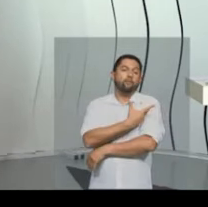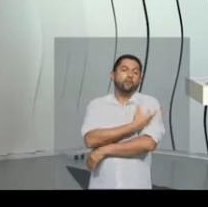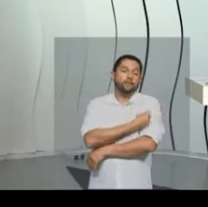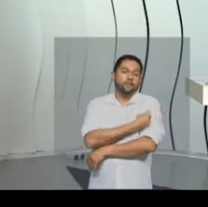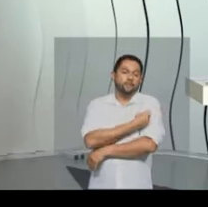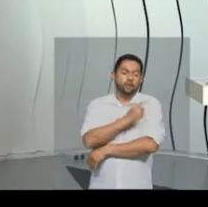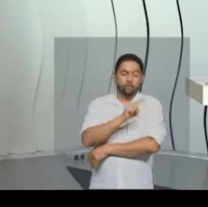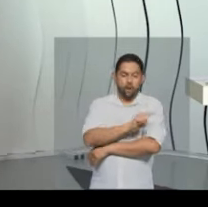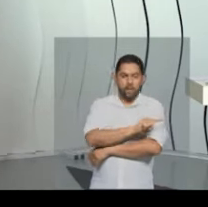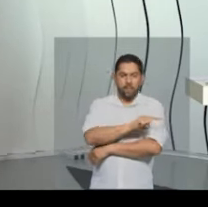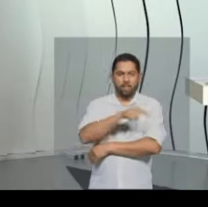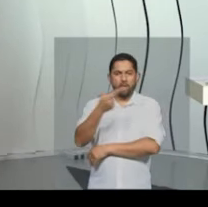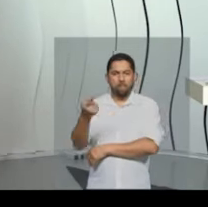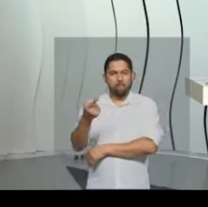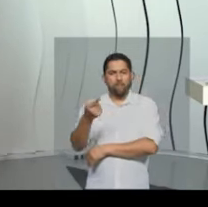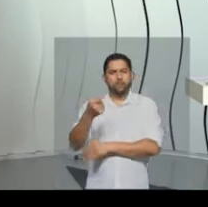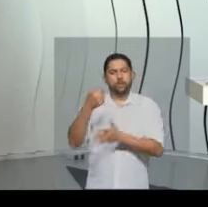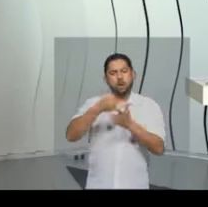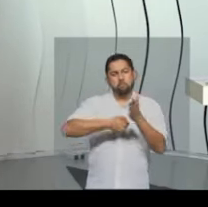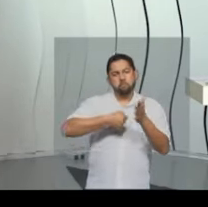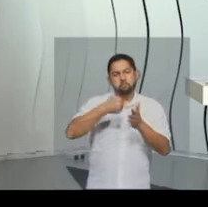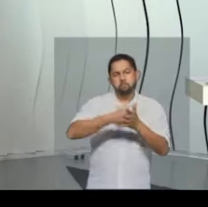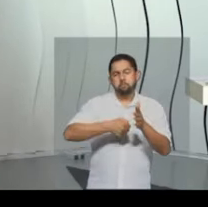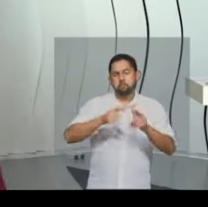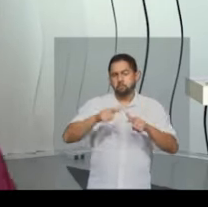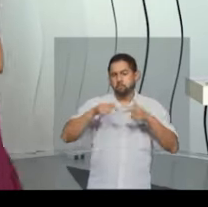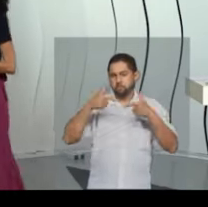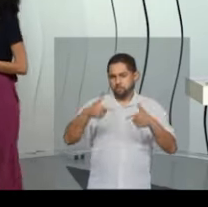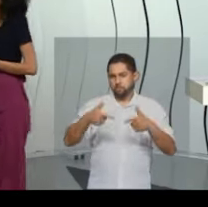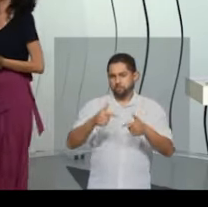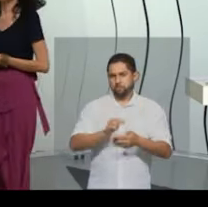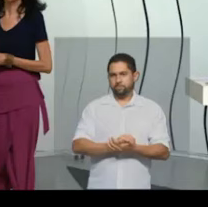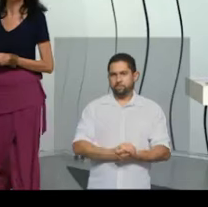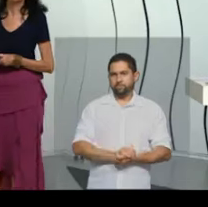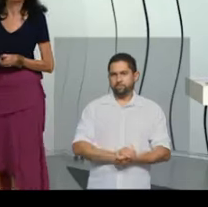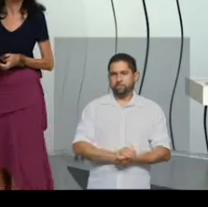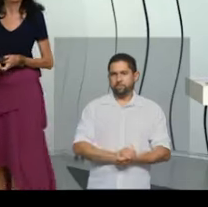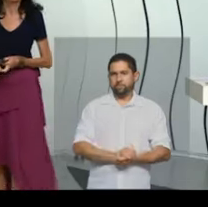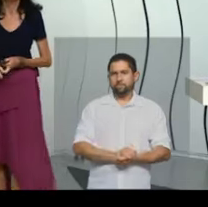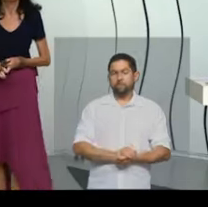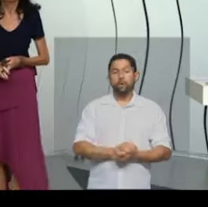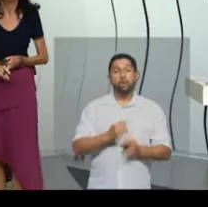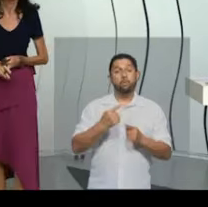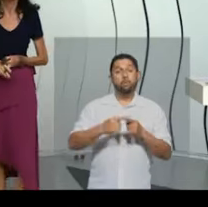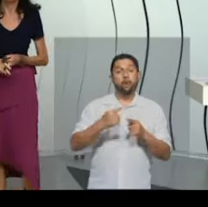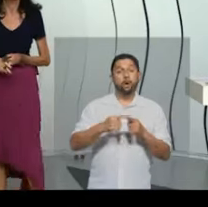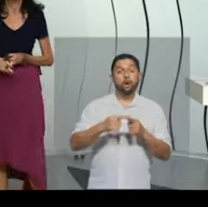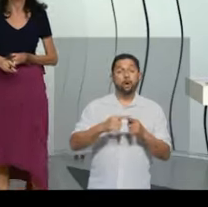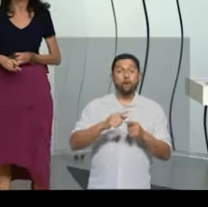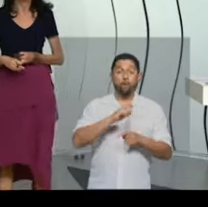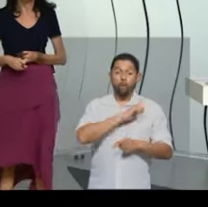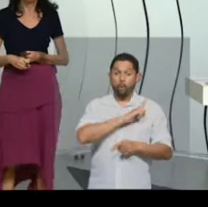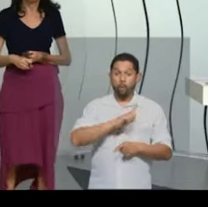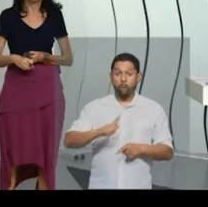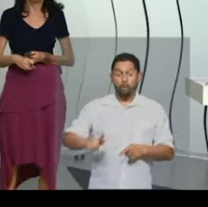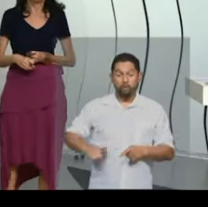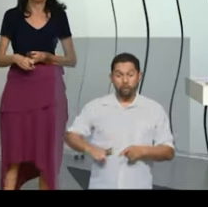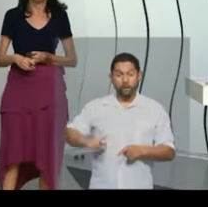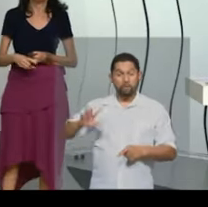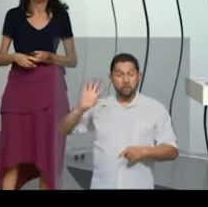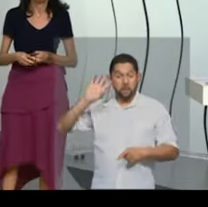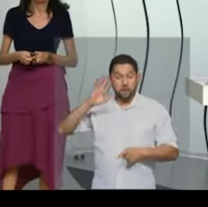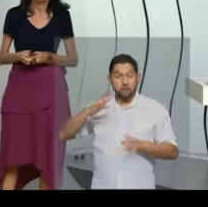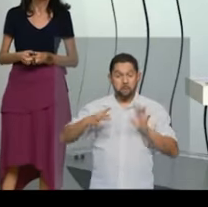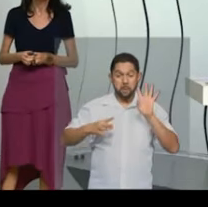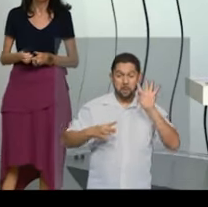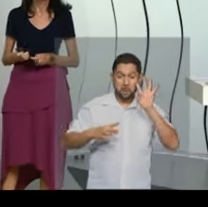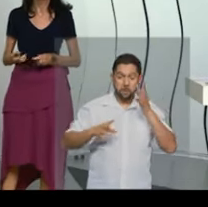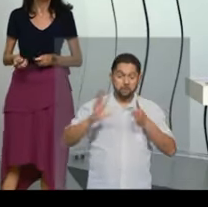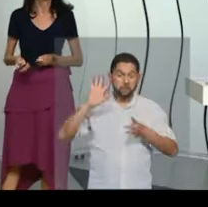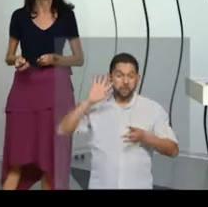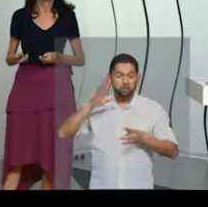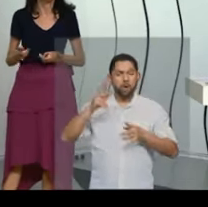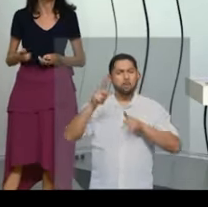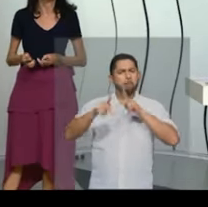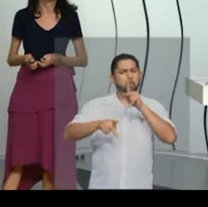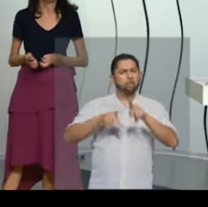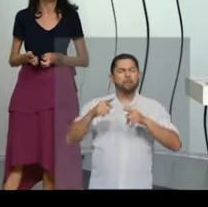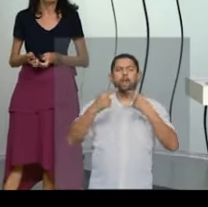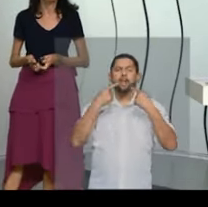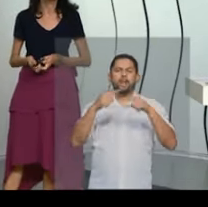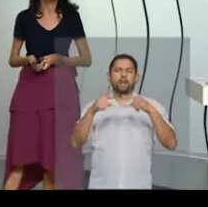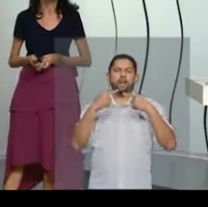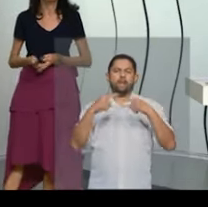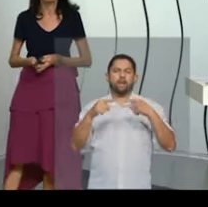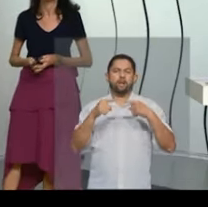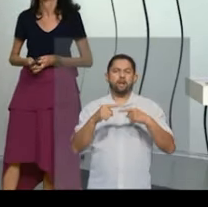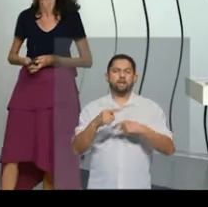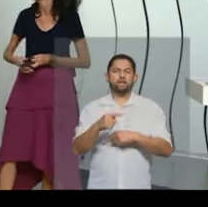ela foi uma revolta contra as decisões do governo de maneira geral. Não apenas contra